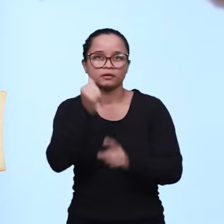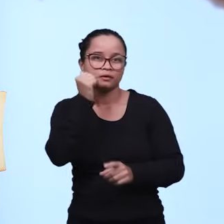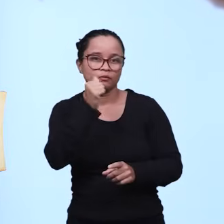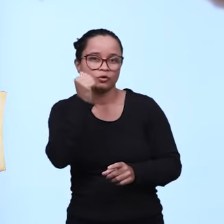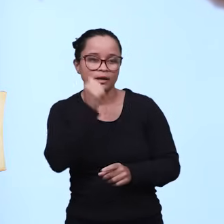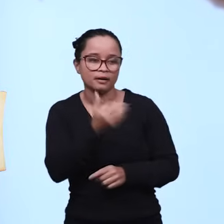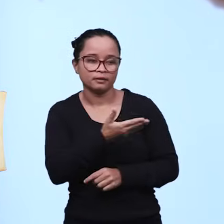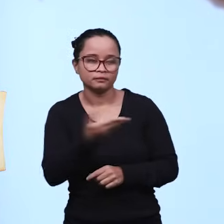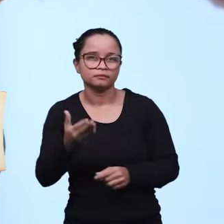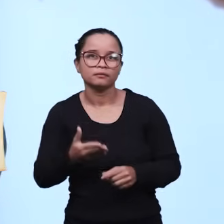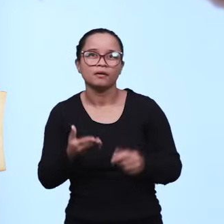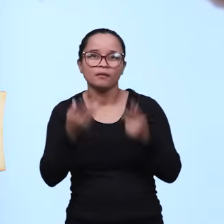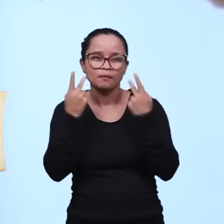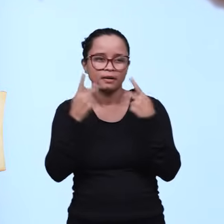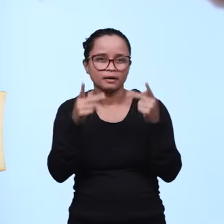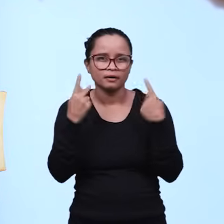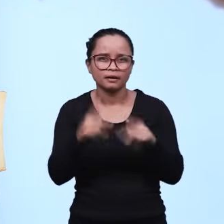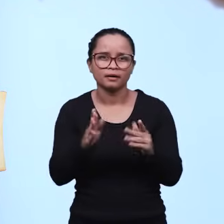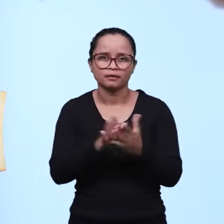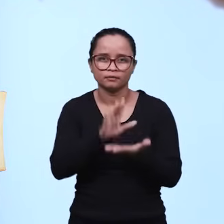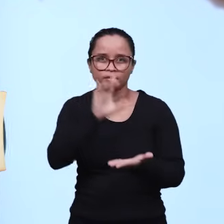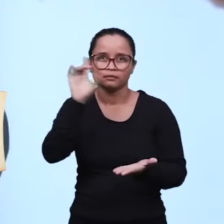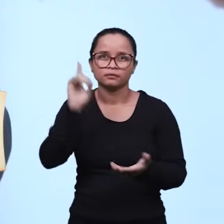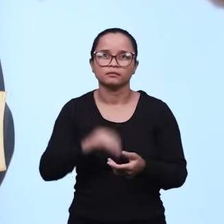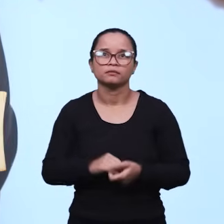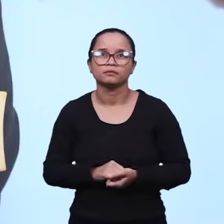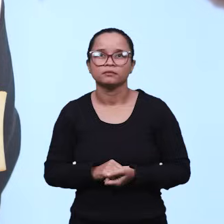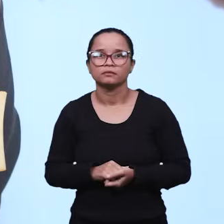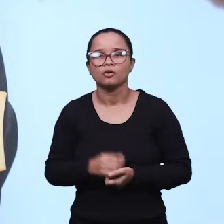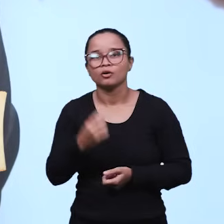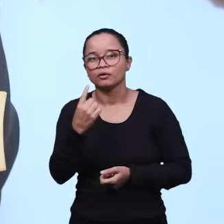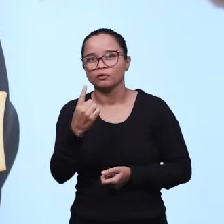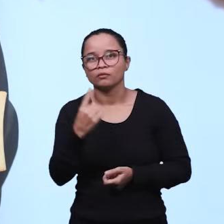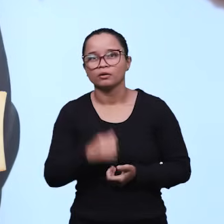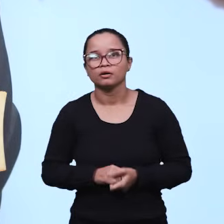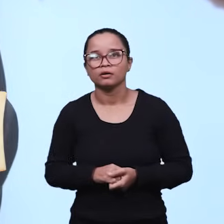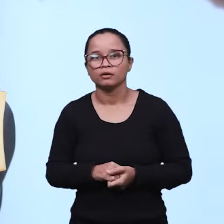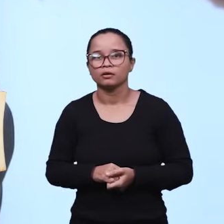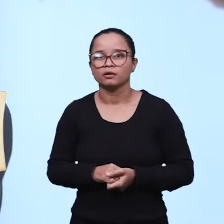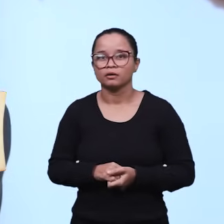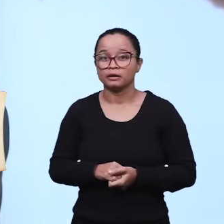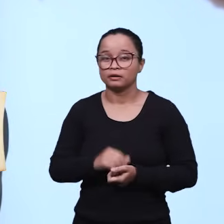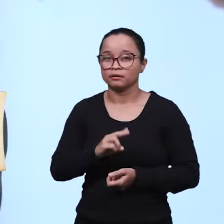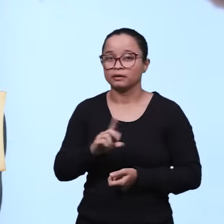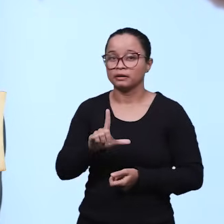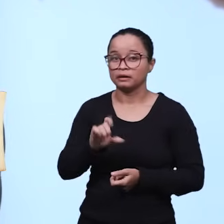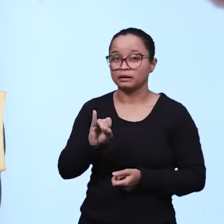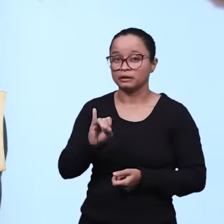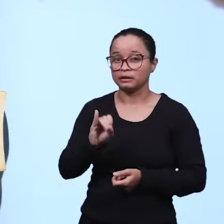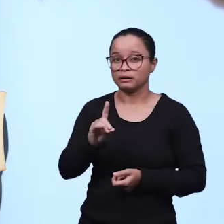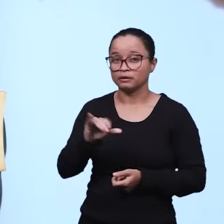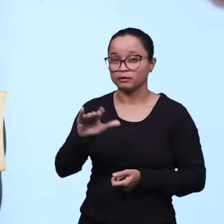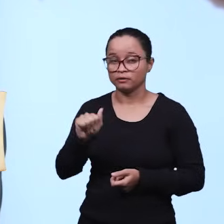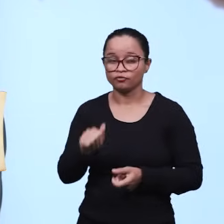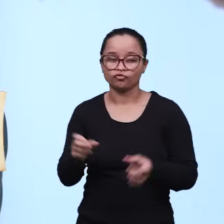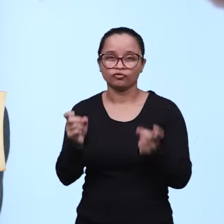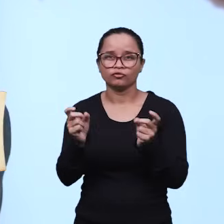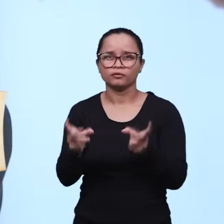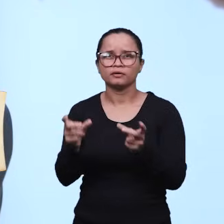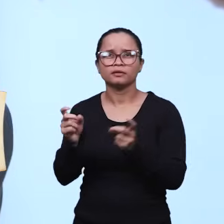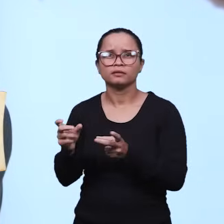por ali, pregaram a palavra e uma delas, chamada Lídia, era vendedora